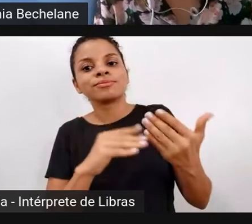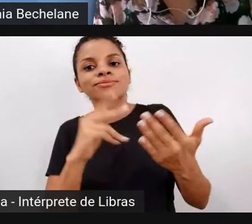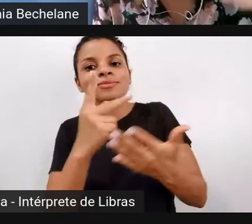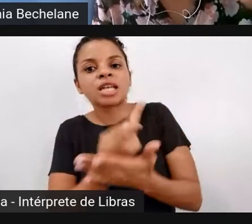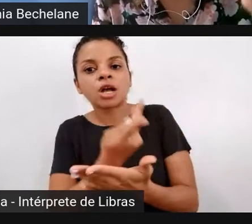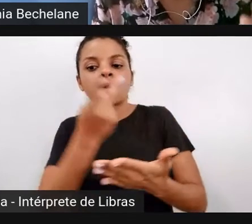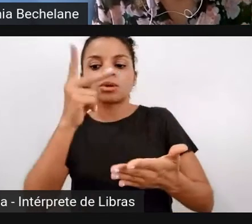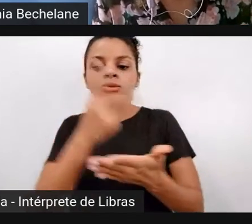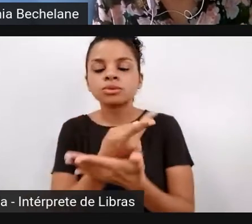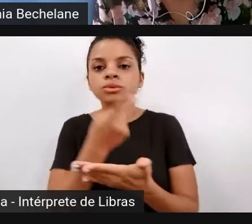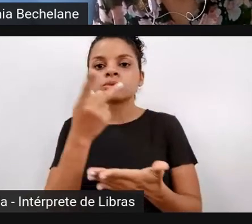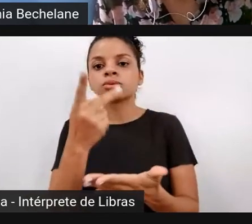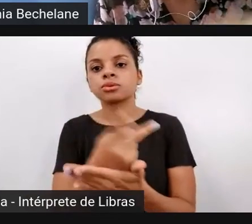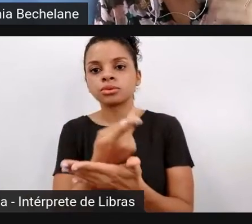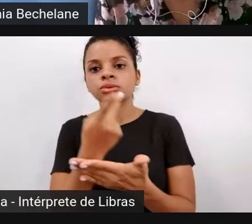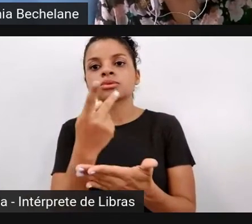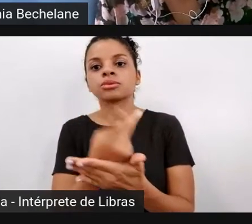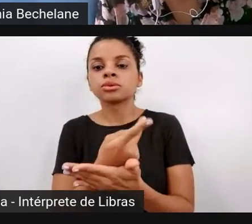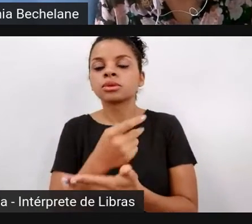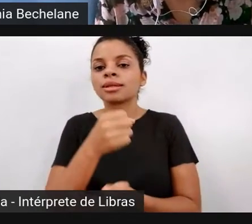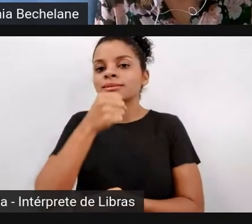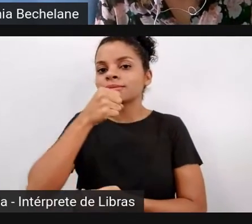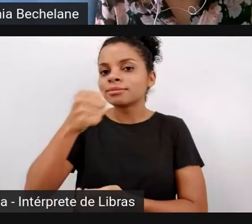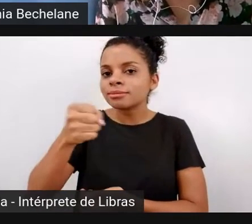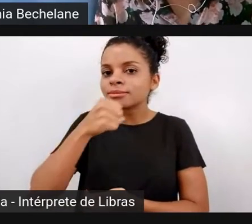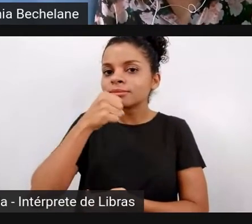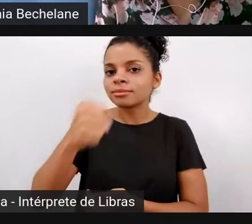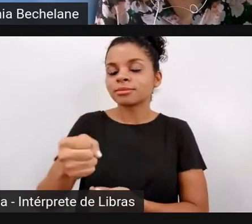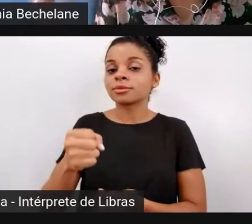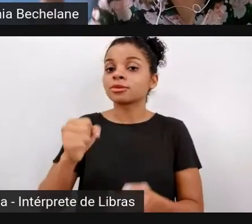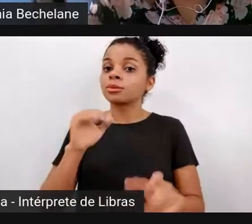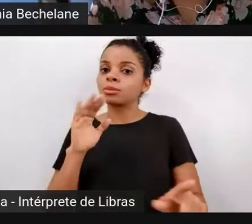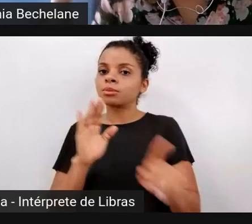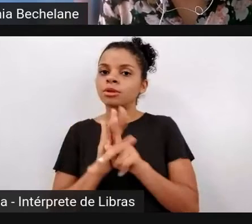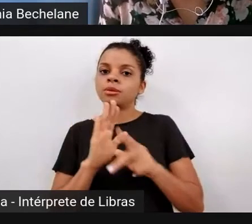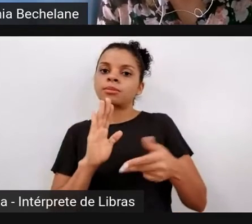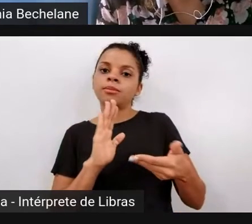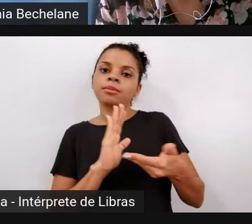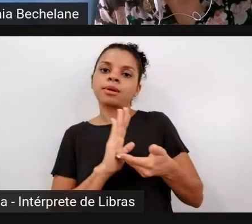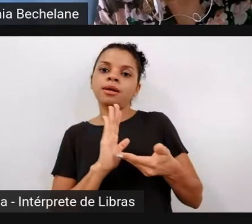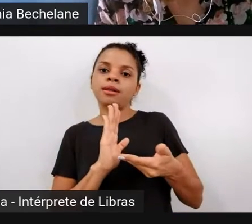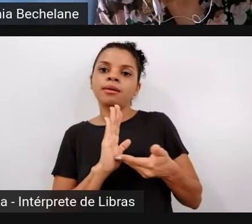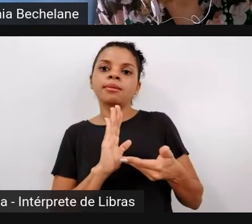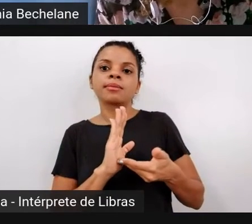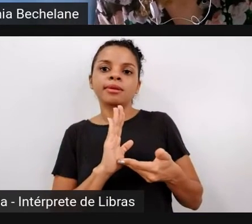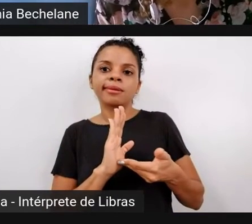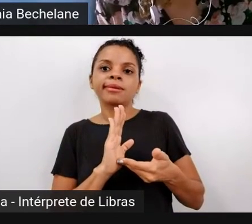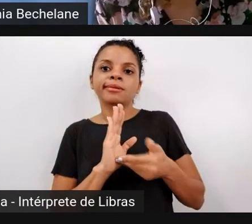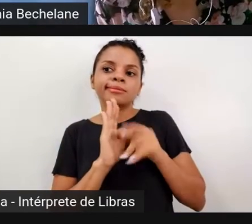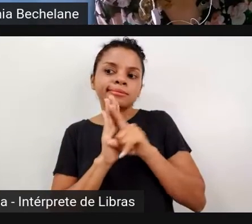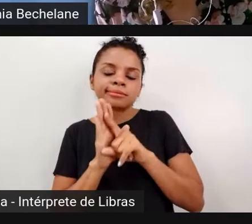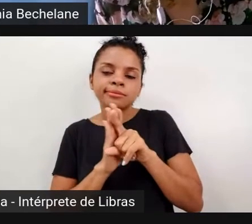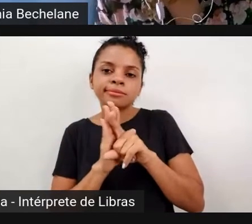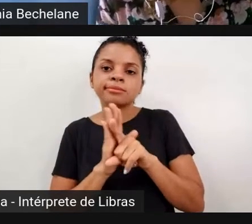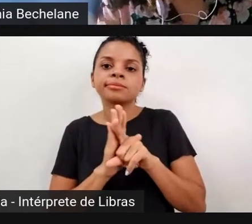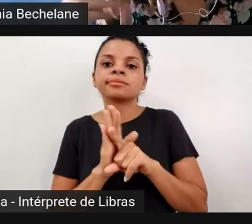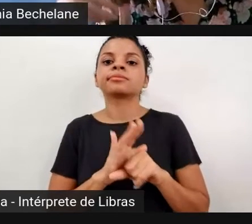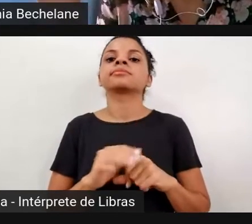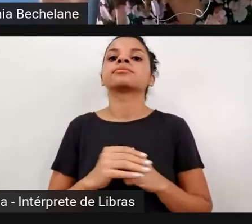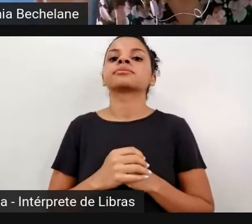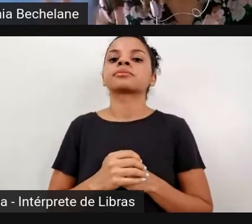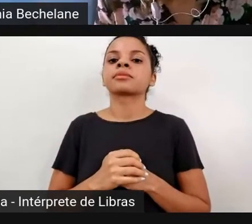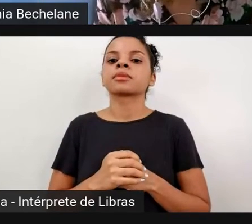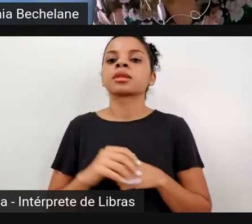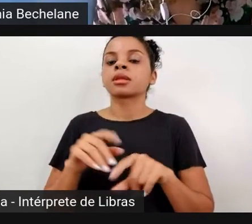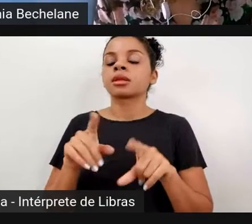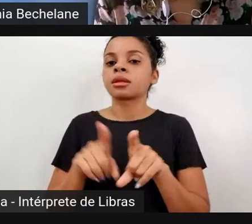né? Pelos próprios parlamentares, inclusive, né? E por outras instituições públicas também,